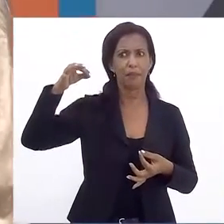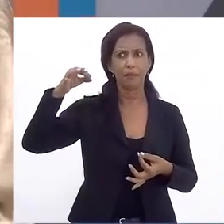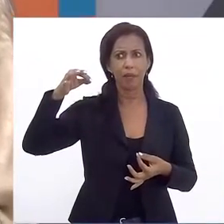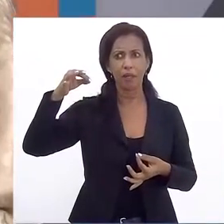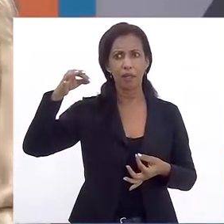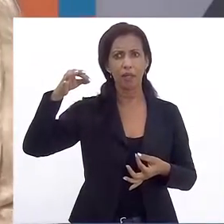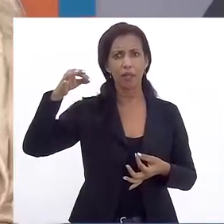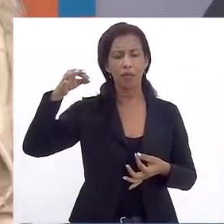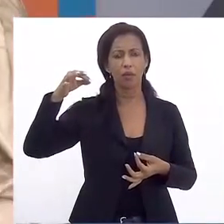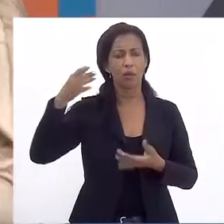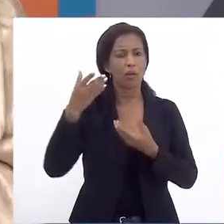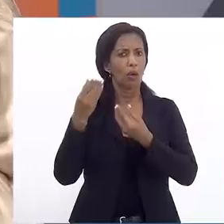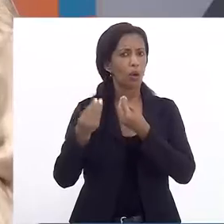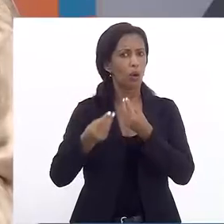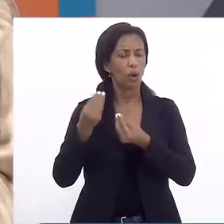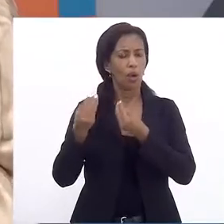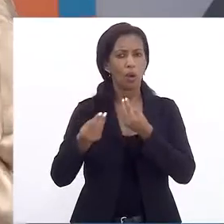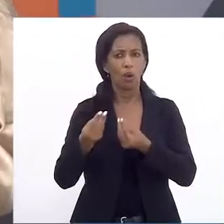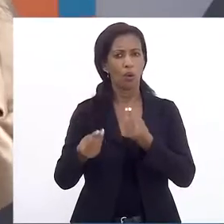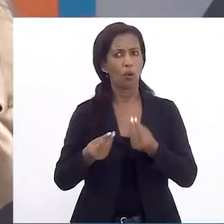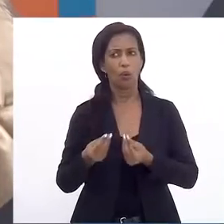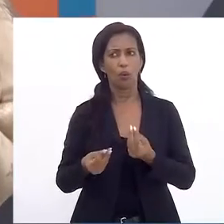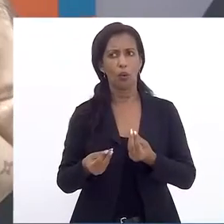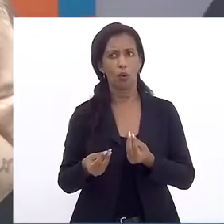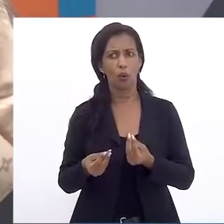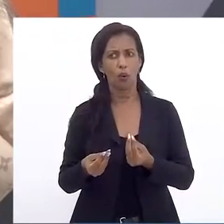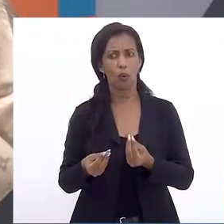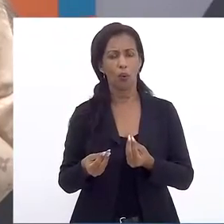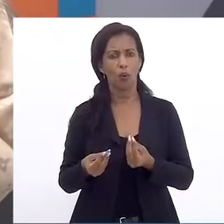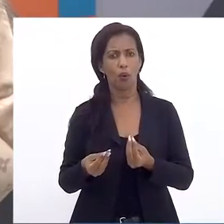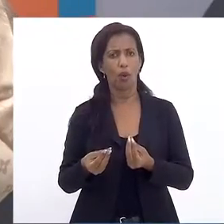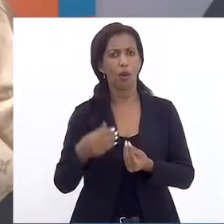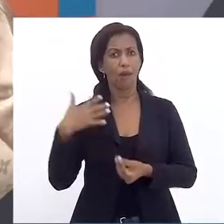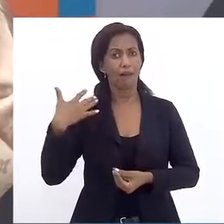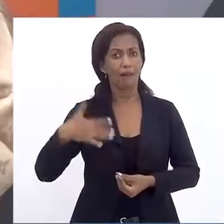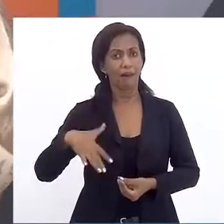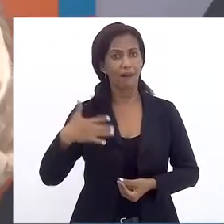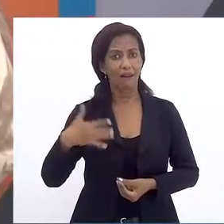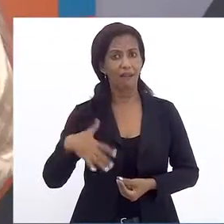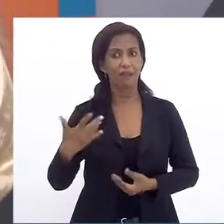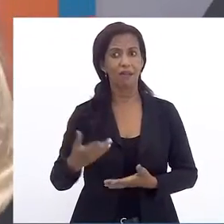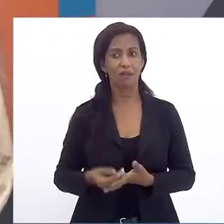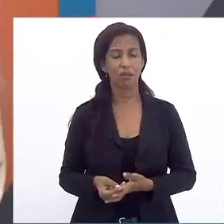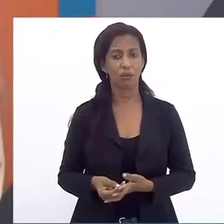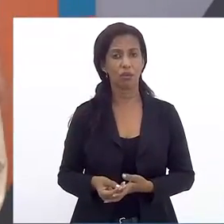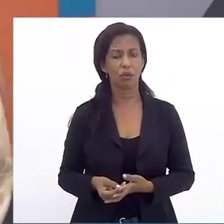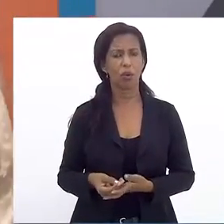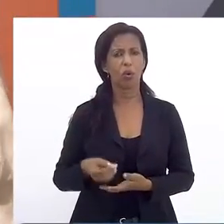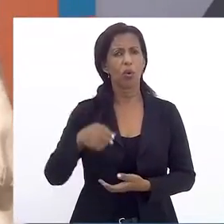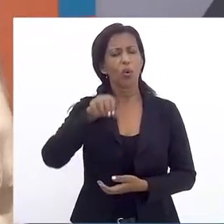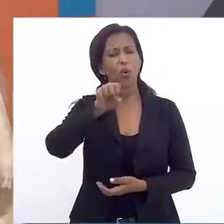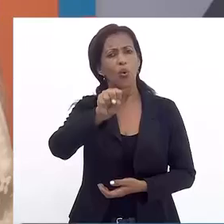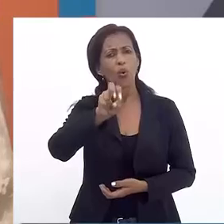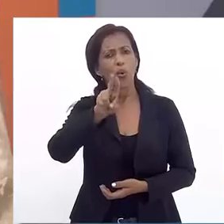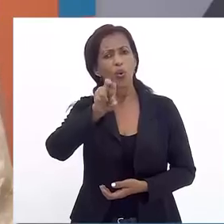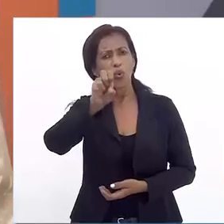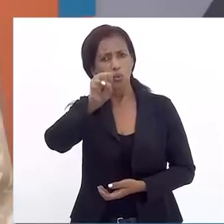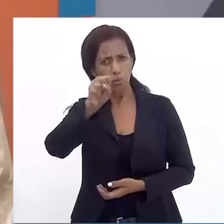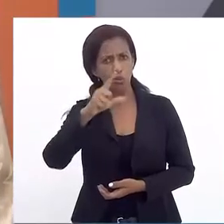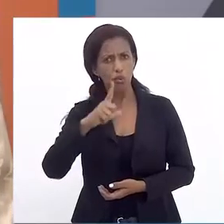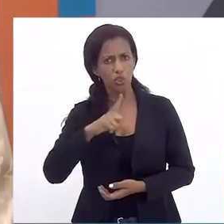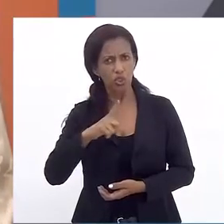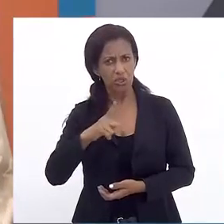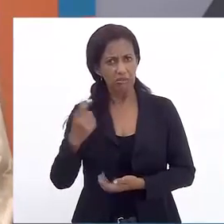não conhecia isso. Olha o tamanho desse procedimento, quer dizer, e é um dispositivo caro,